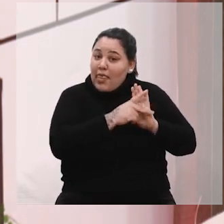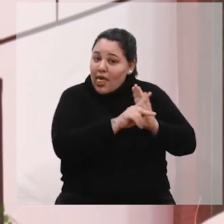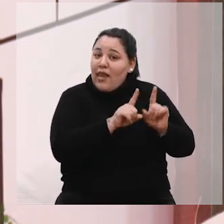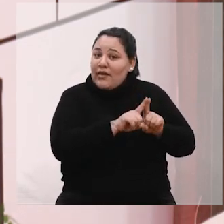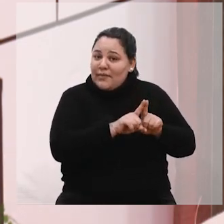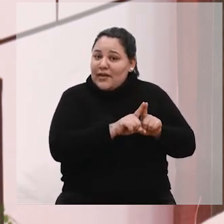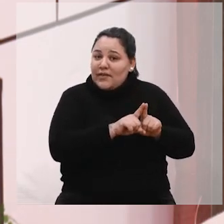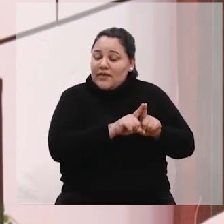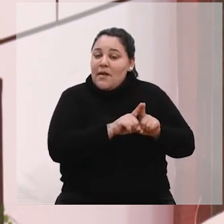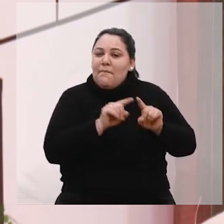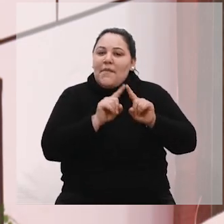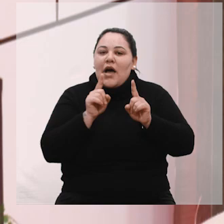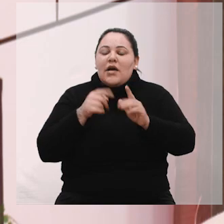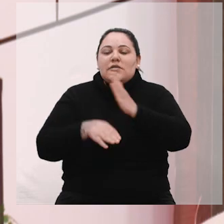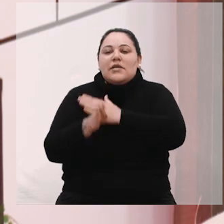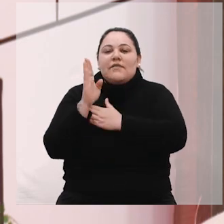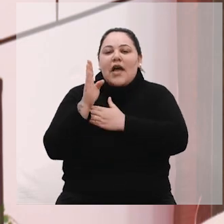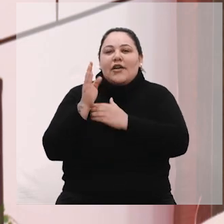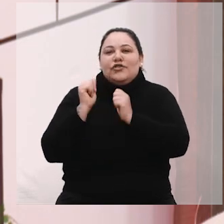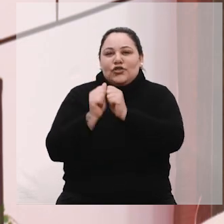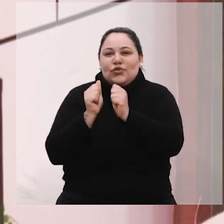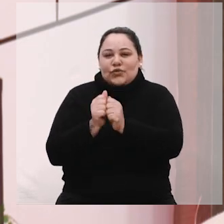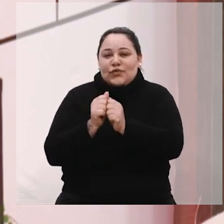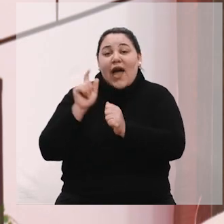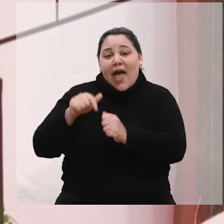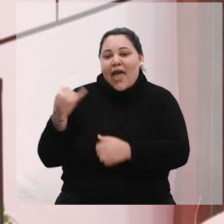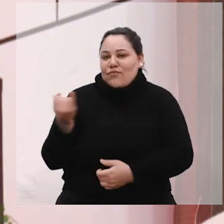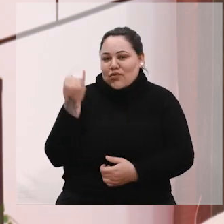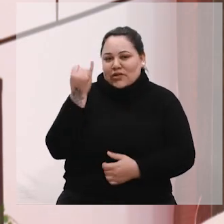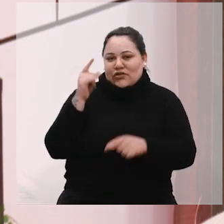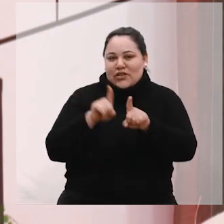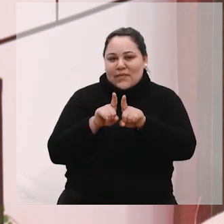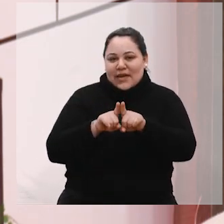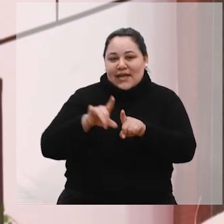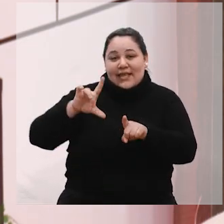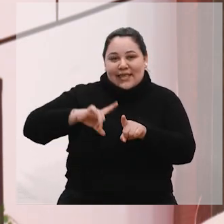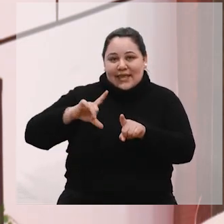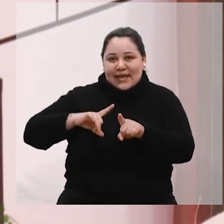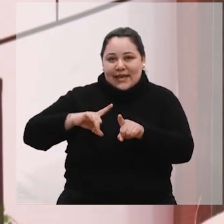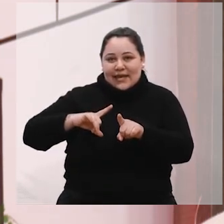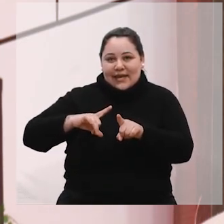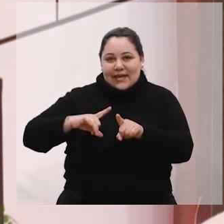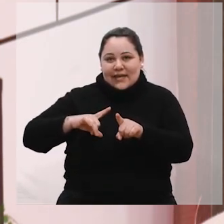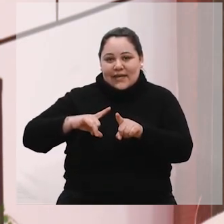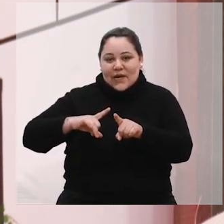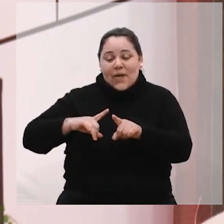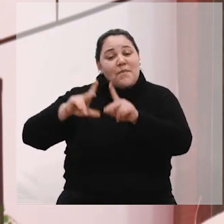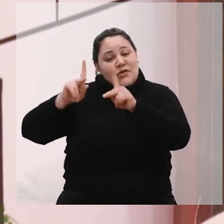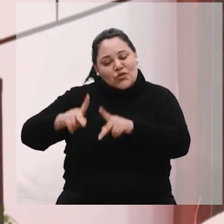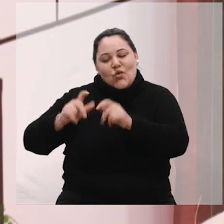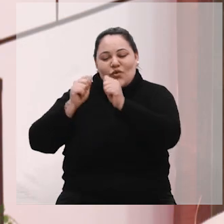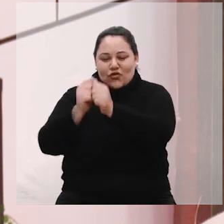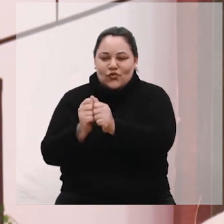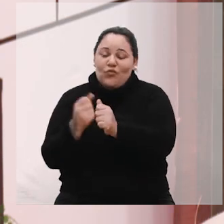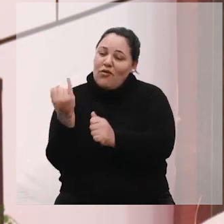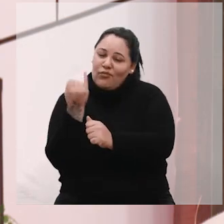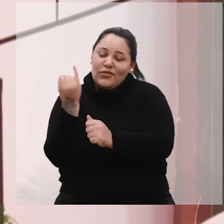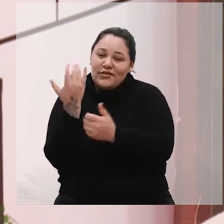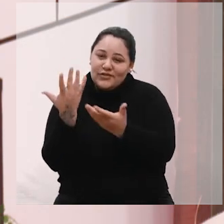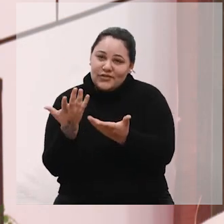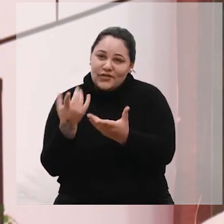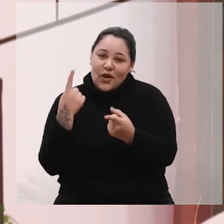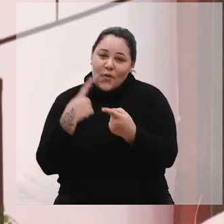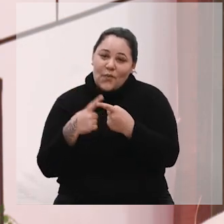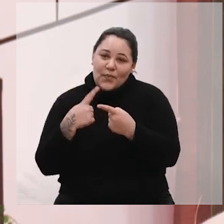mesma. Mas sobre as viagens juntos, é importante ter algumas viagens, né, com